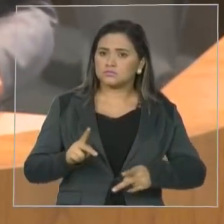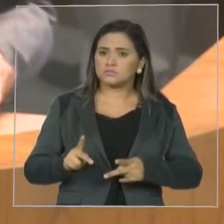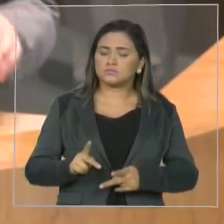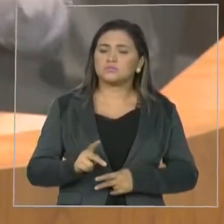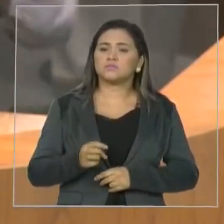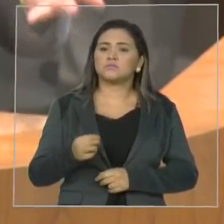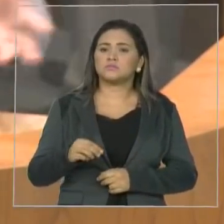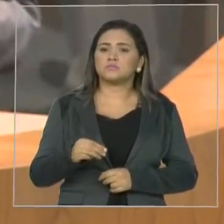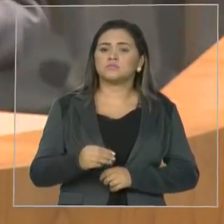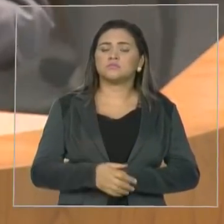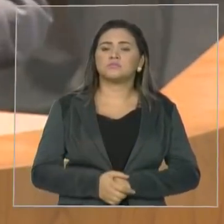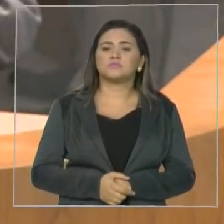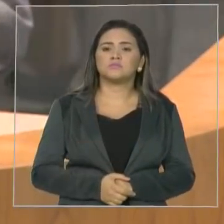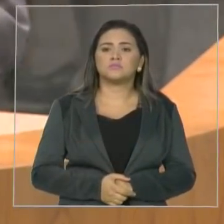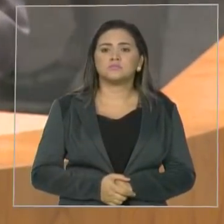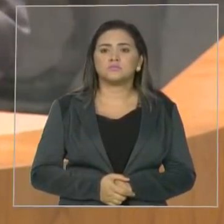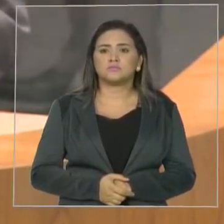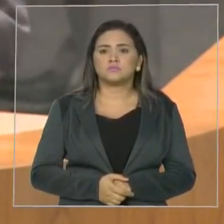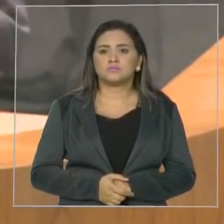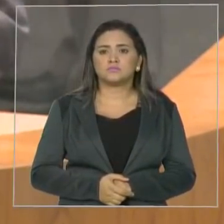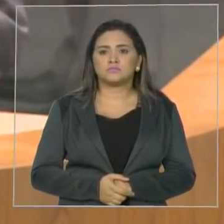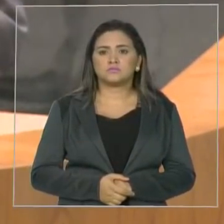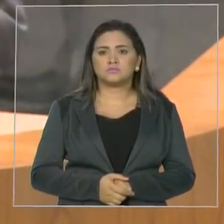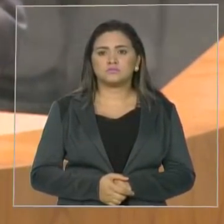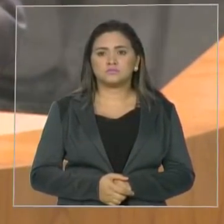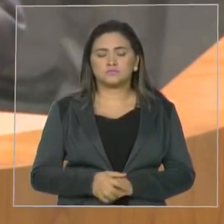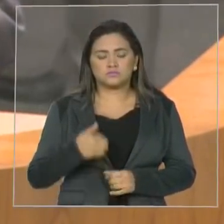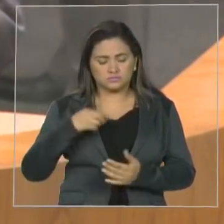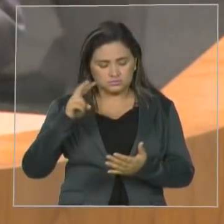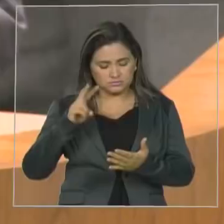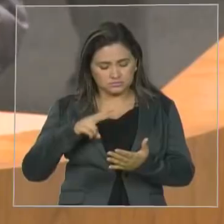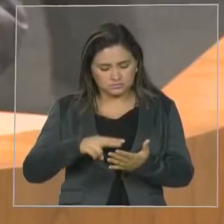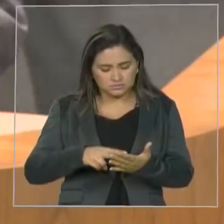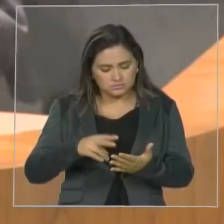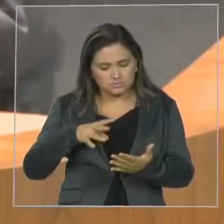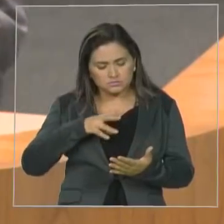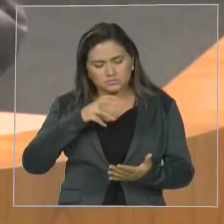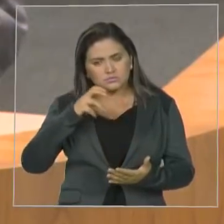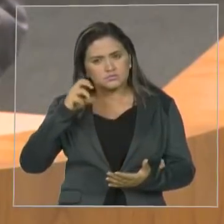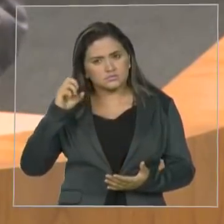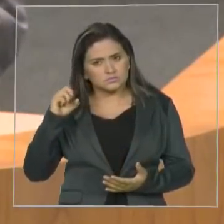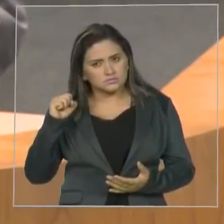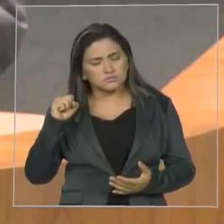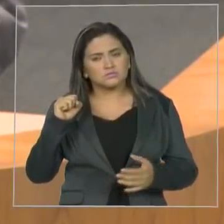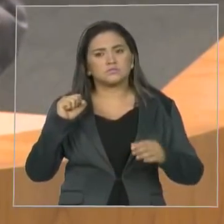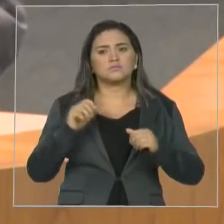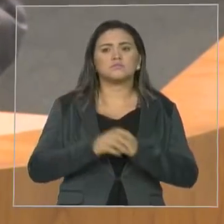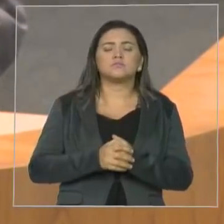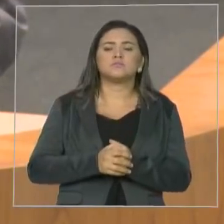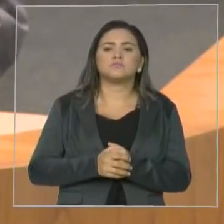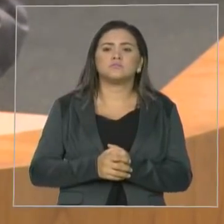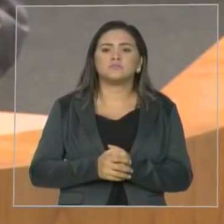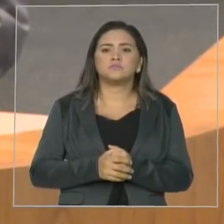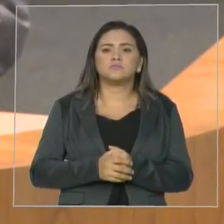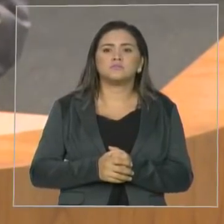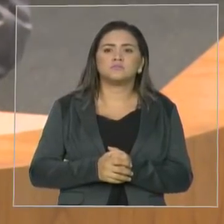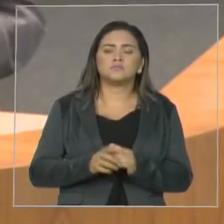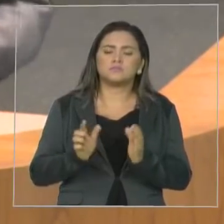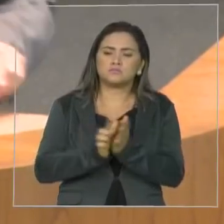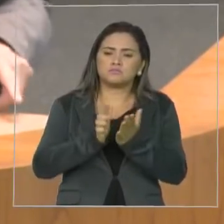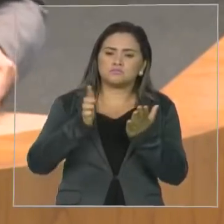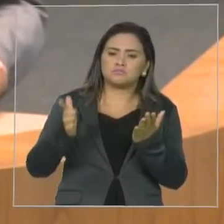lendo e ouvindo, através da imprensa escrita,